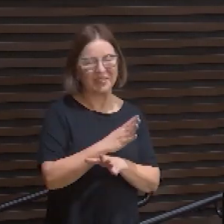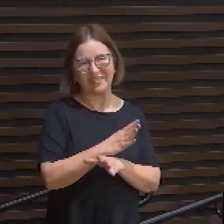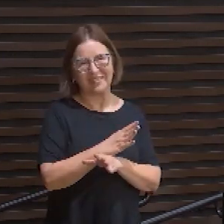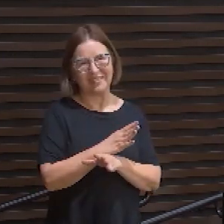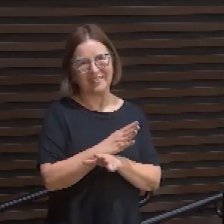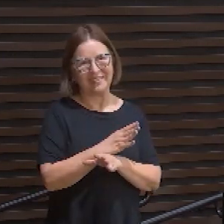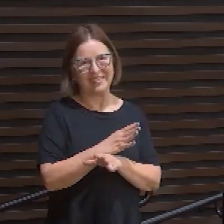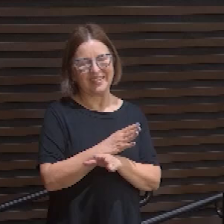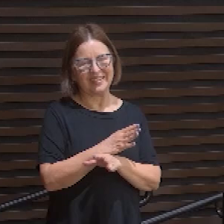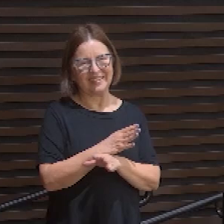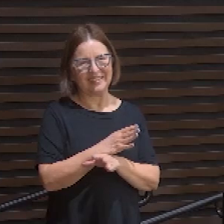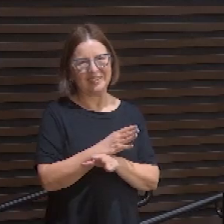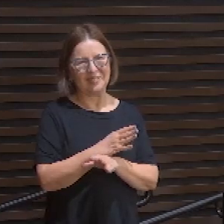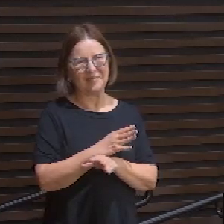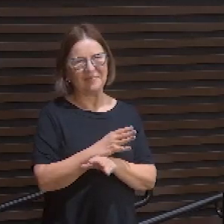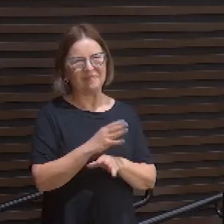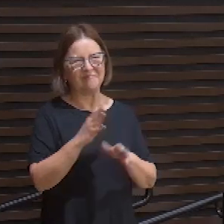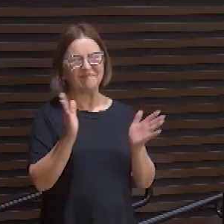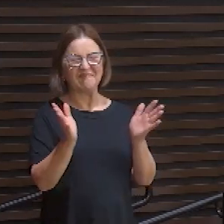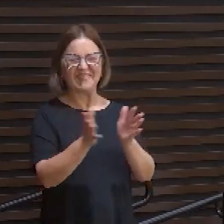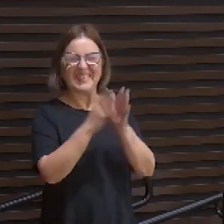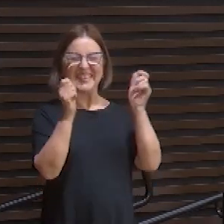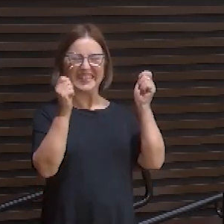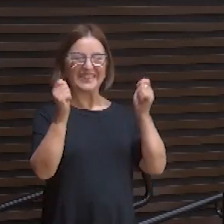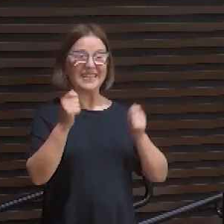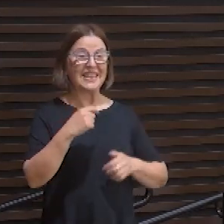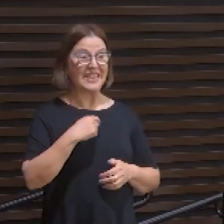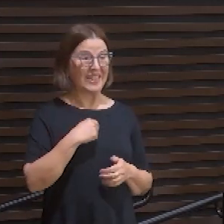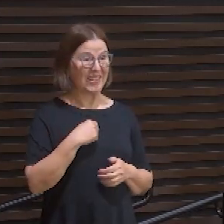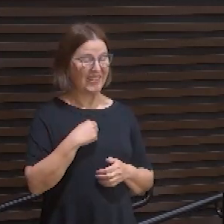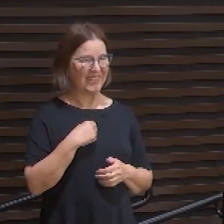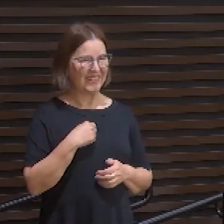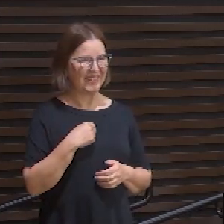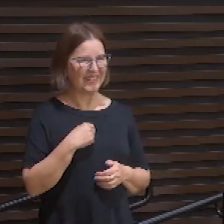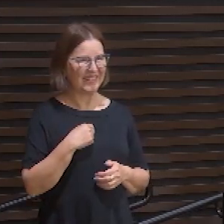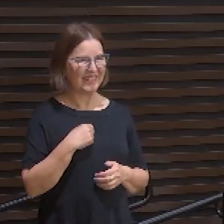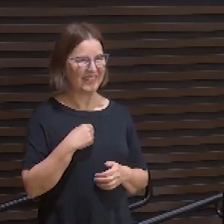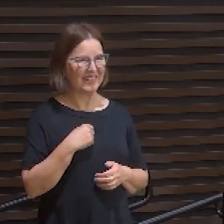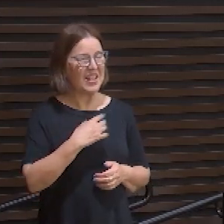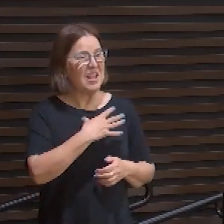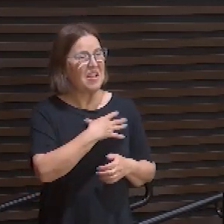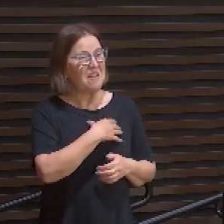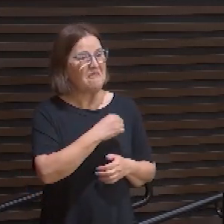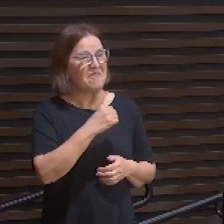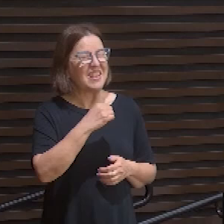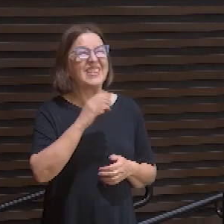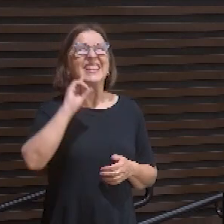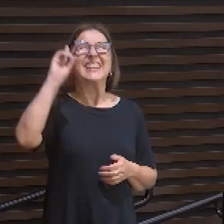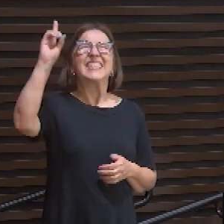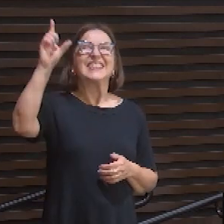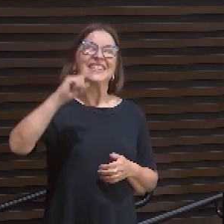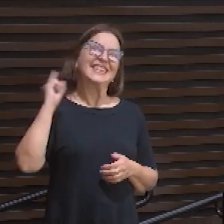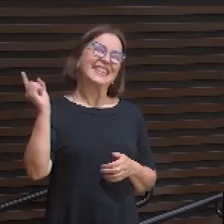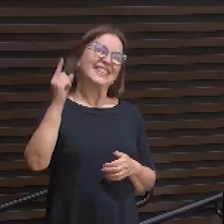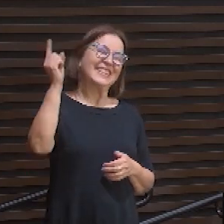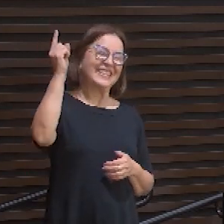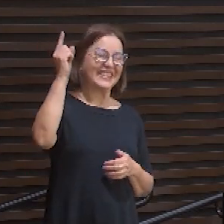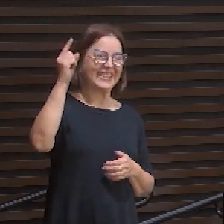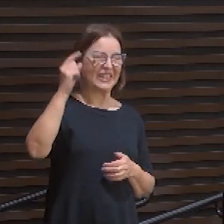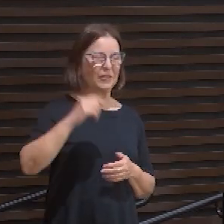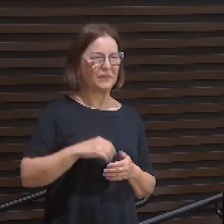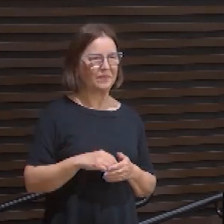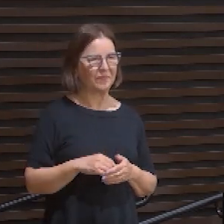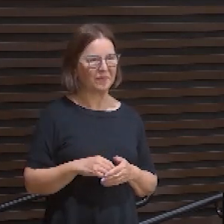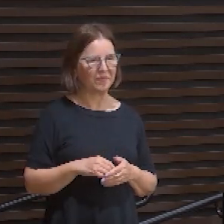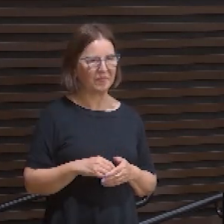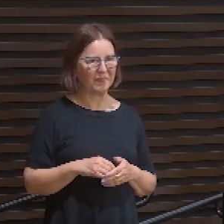incontestavelmente incondicional. E eu sou um filho do Altíssimo. Olha agora no